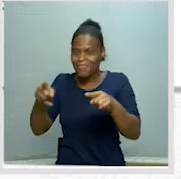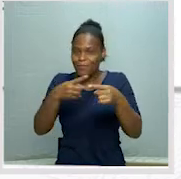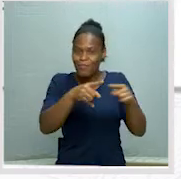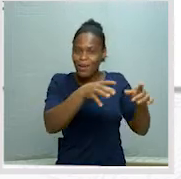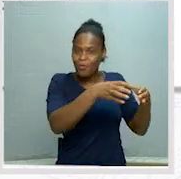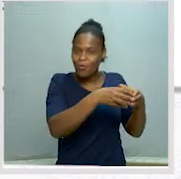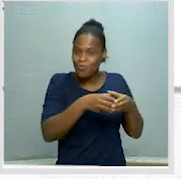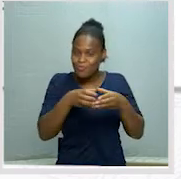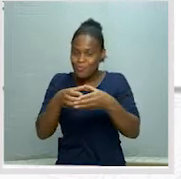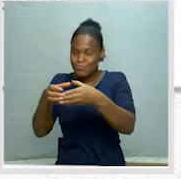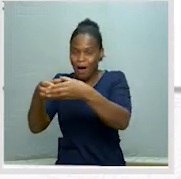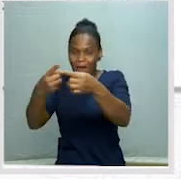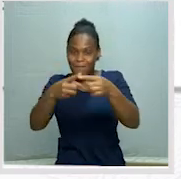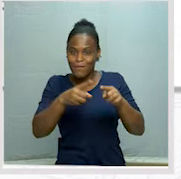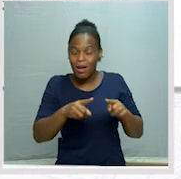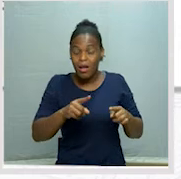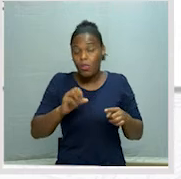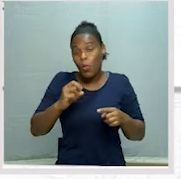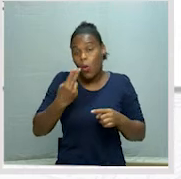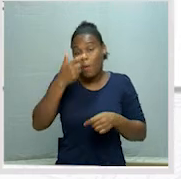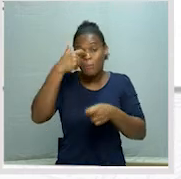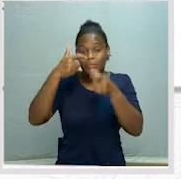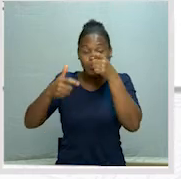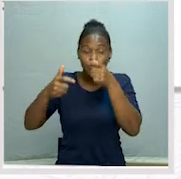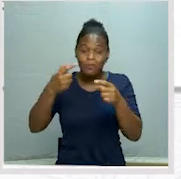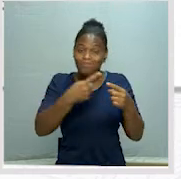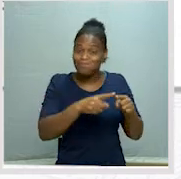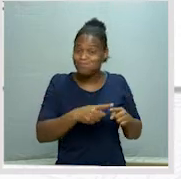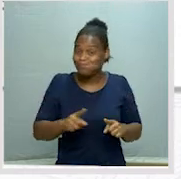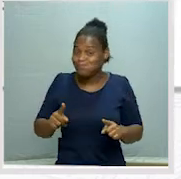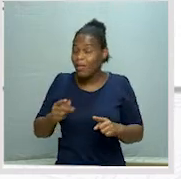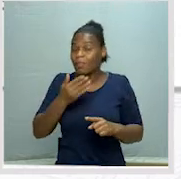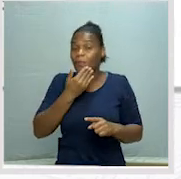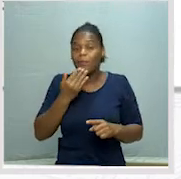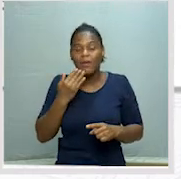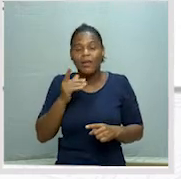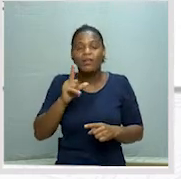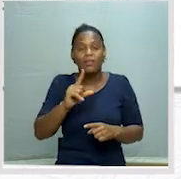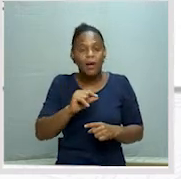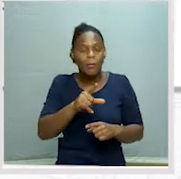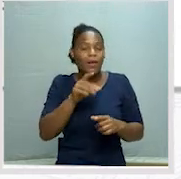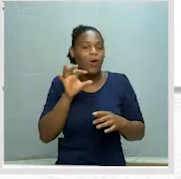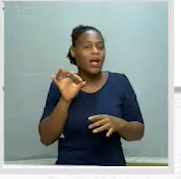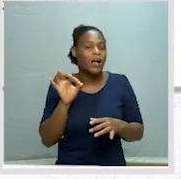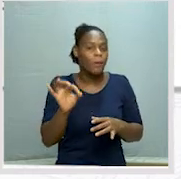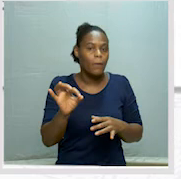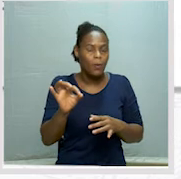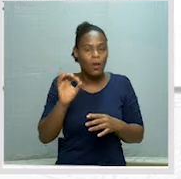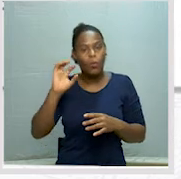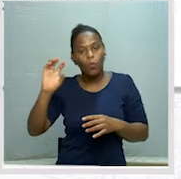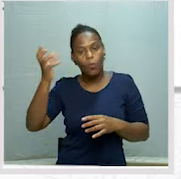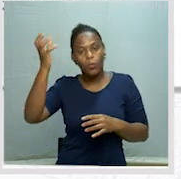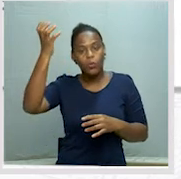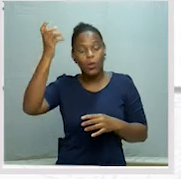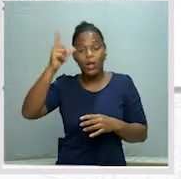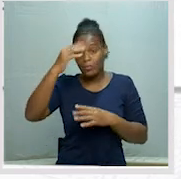para comunidade, de indivíduo para indivíduo. Depende do quê? Do grau de cultura